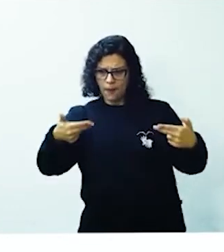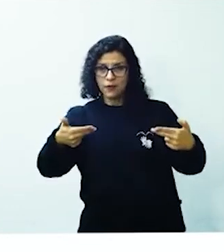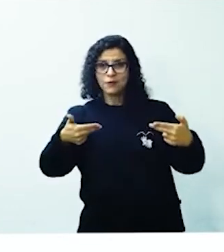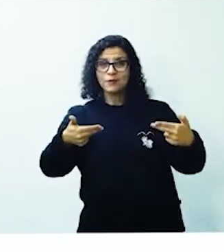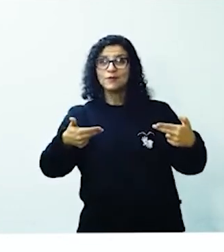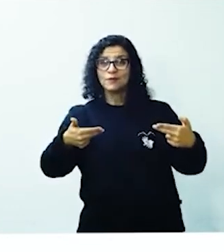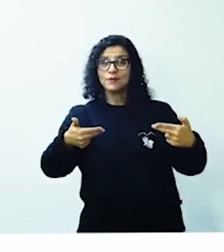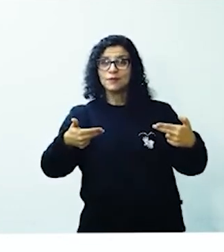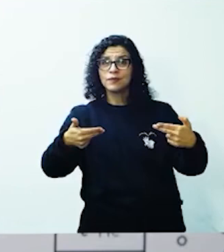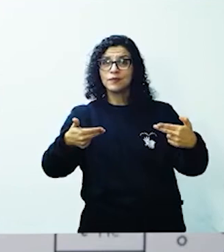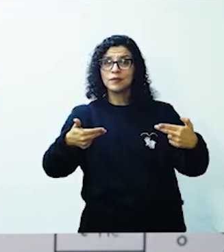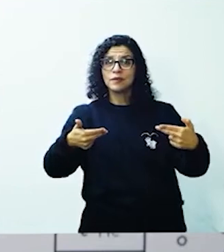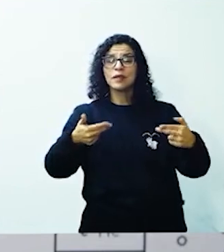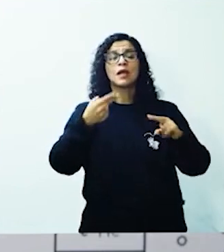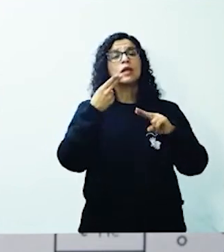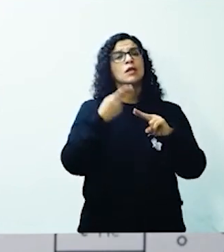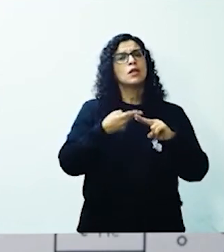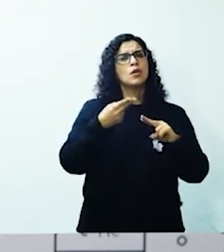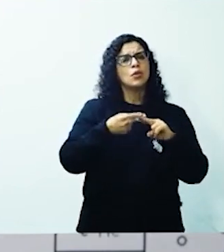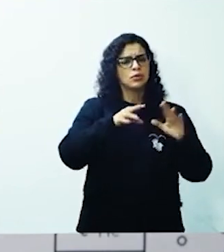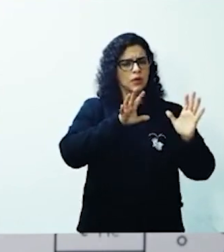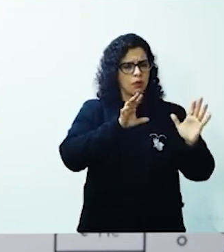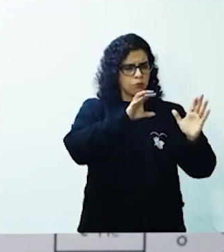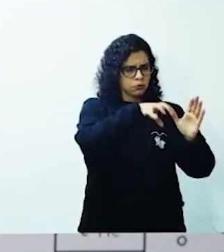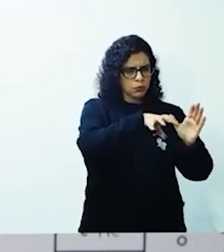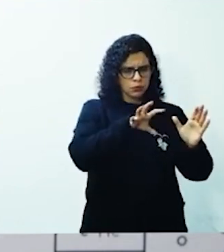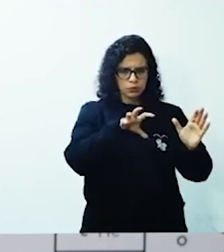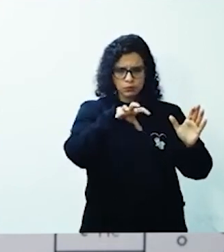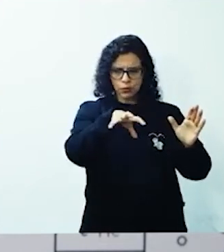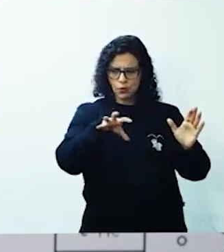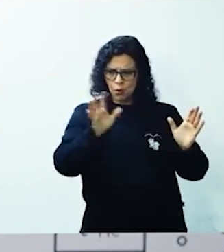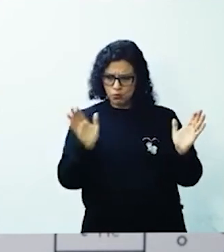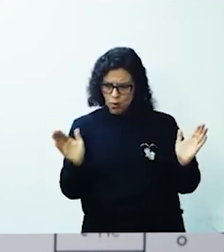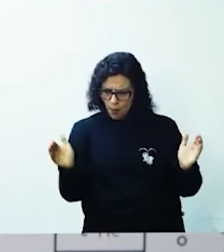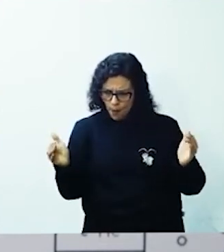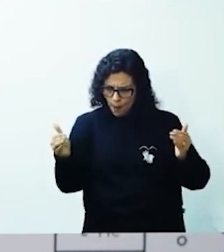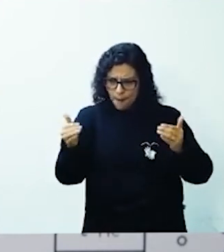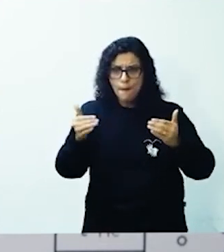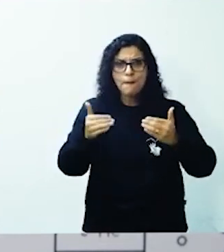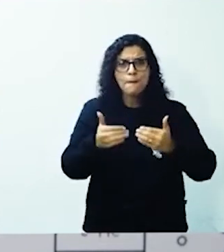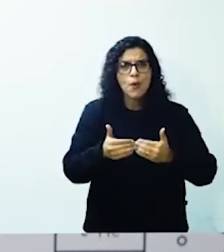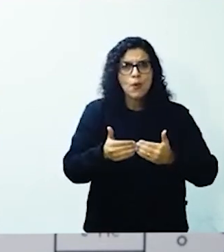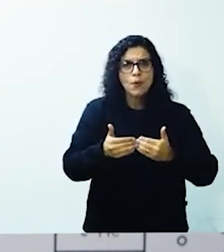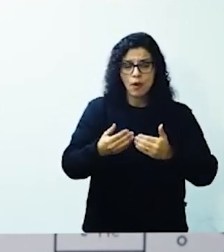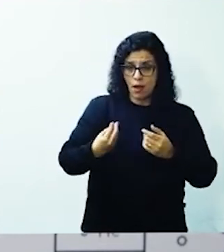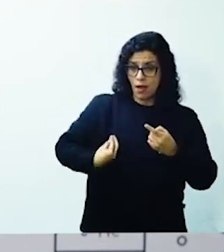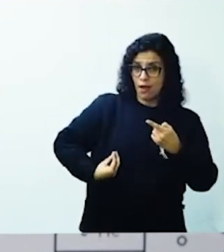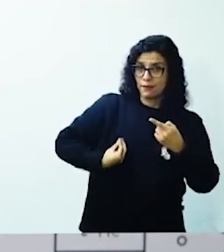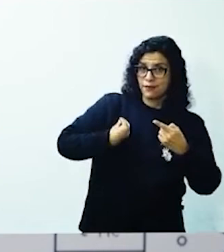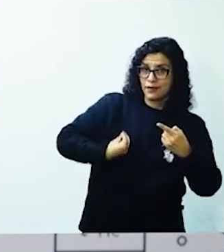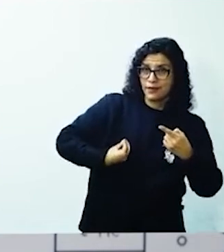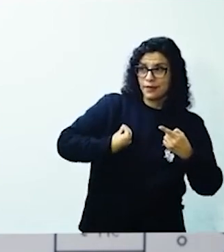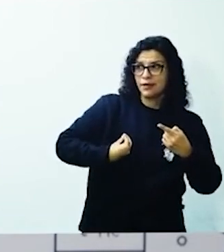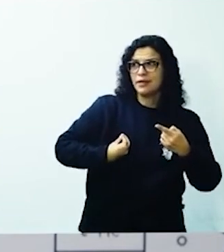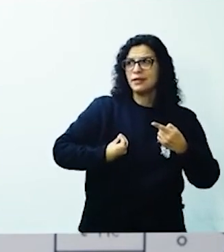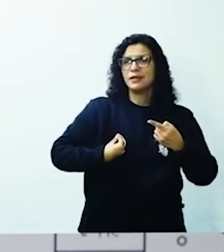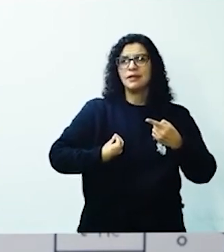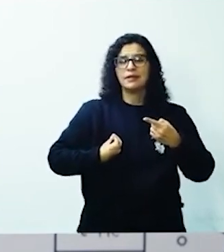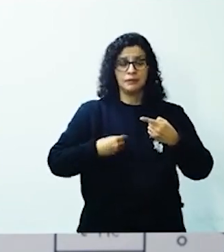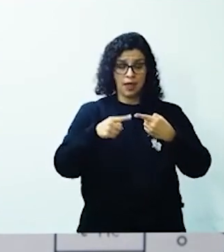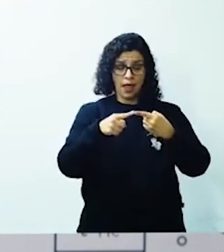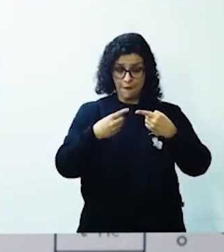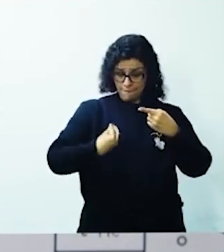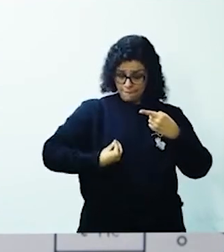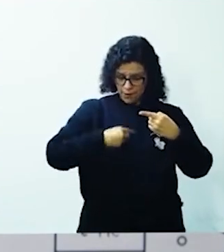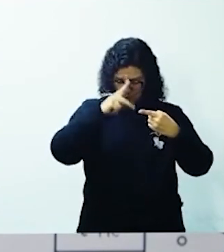como ele faz a utilização, ele vai fechando e depois abrindo a vida, né? Mais fechada,